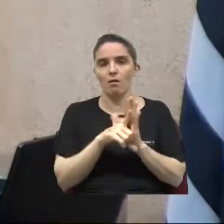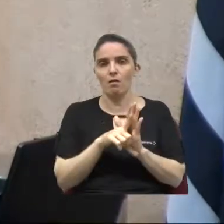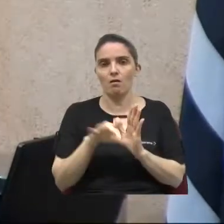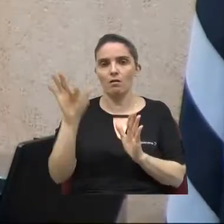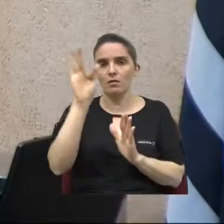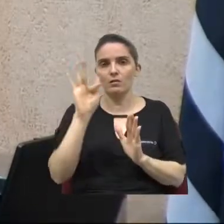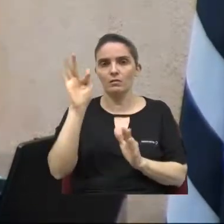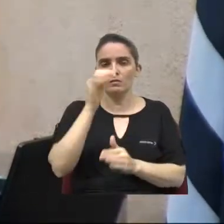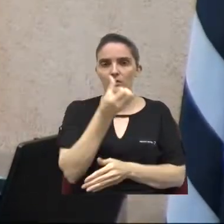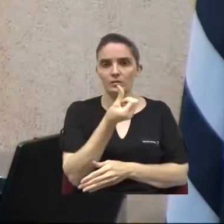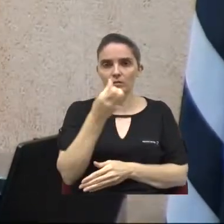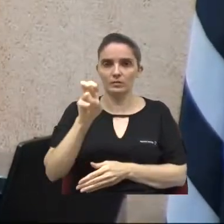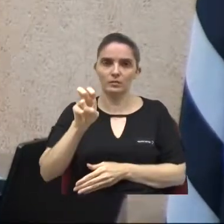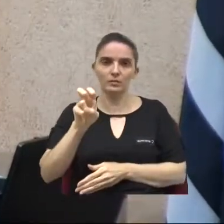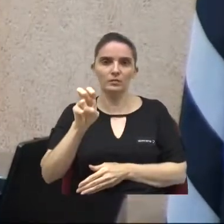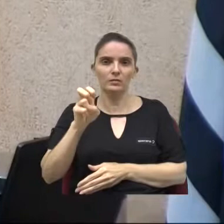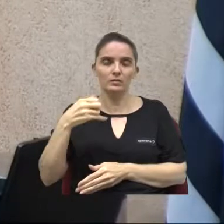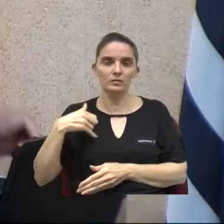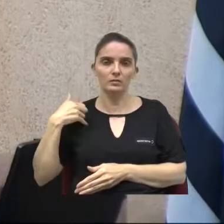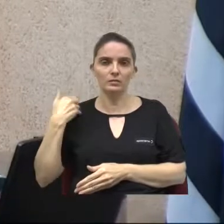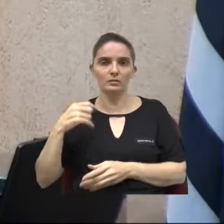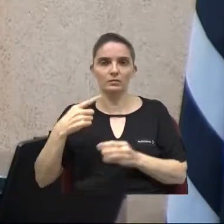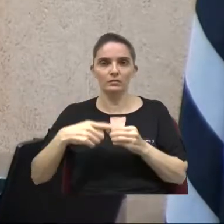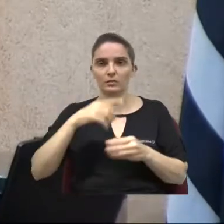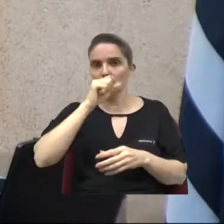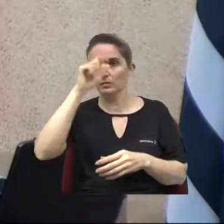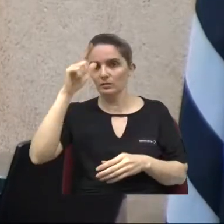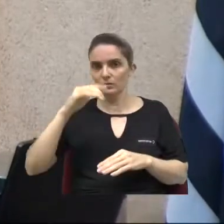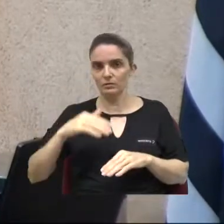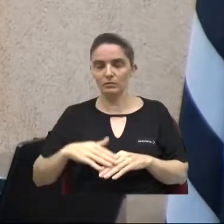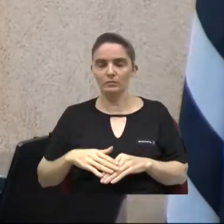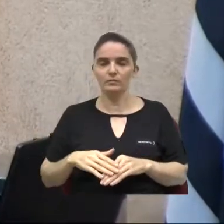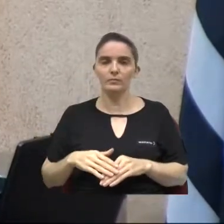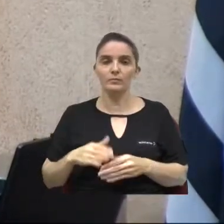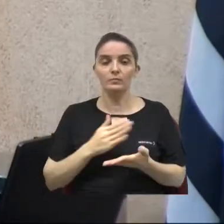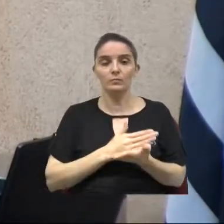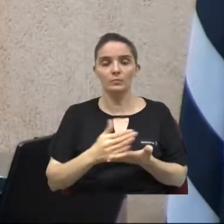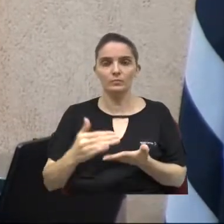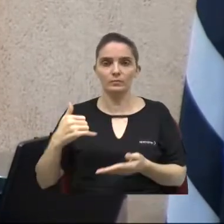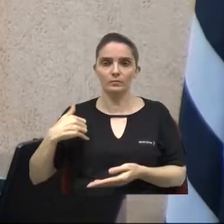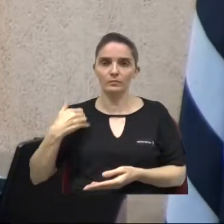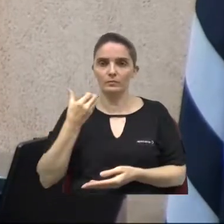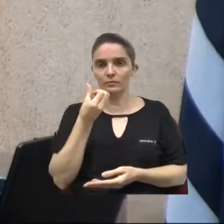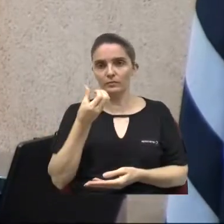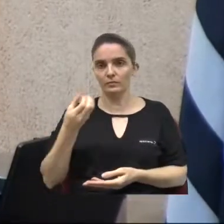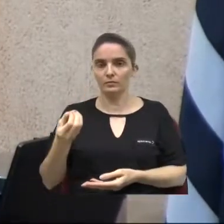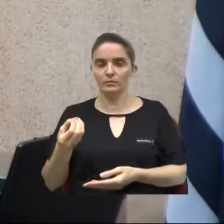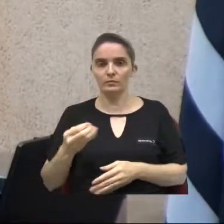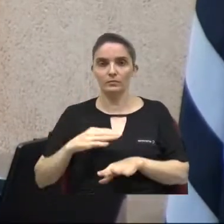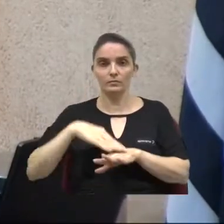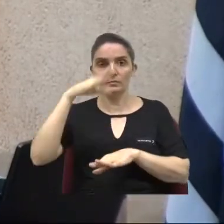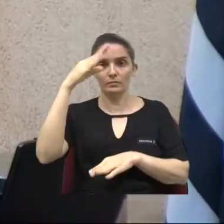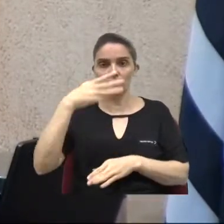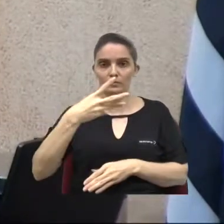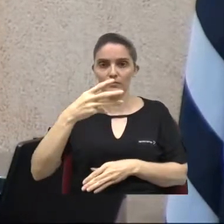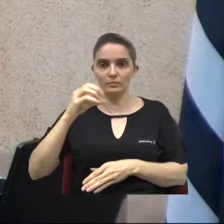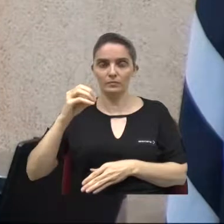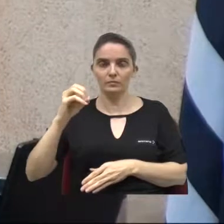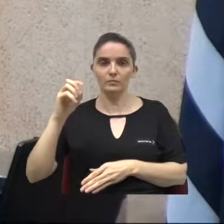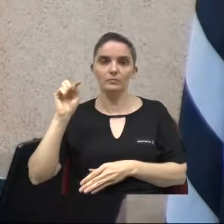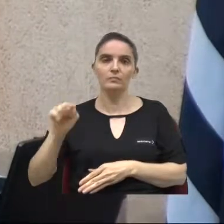65 anos e Limeira isenta a partir de 60 anos. Então, aí dá uma média de quase 300 mil mês,